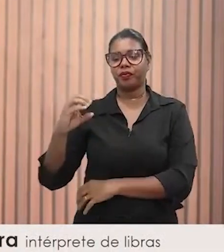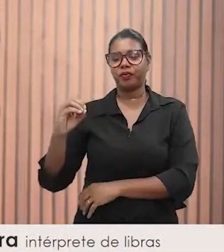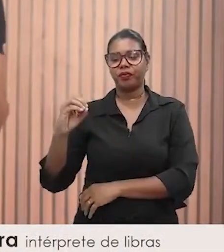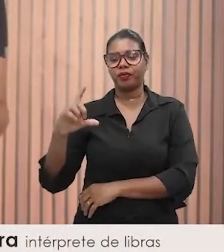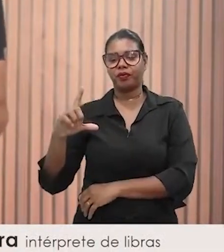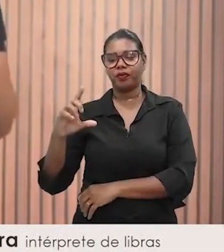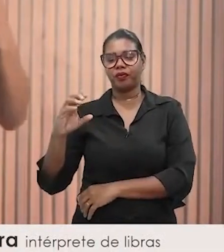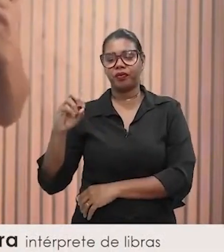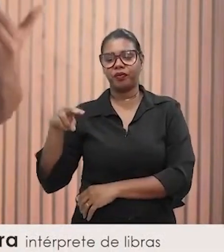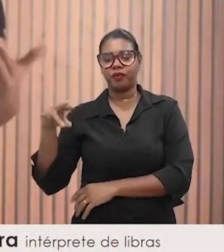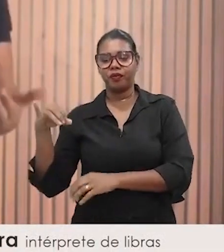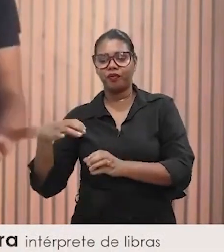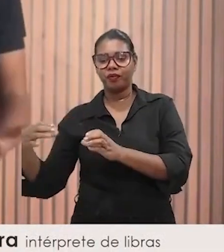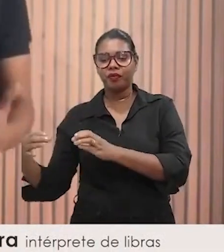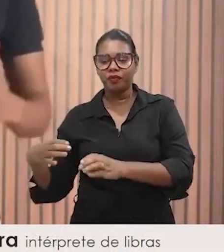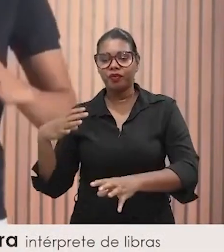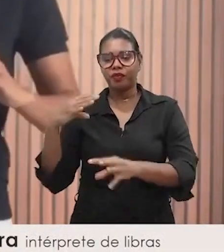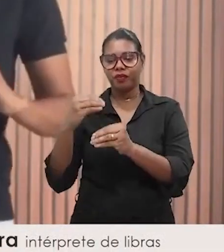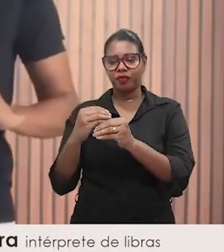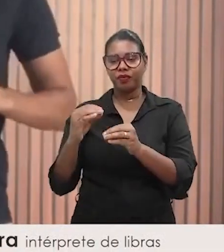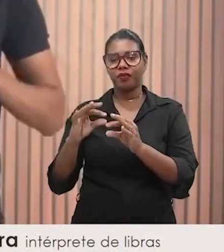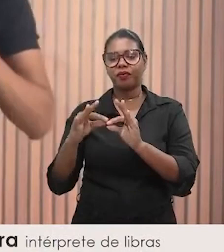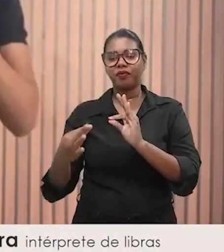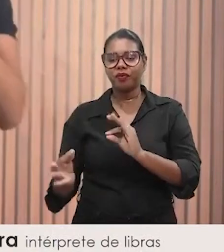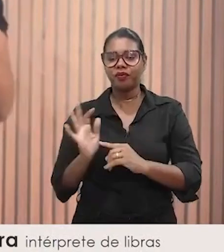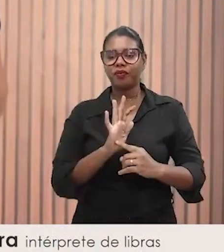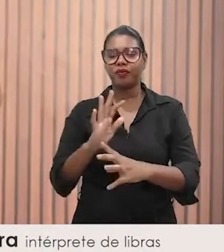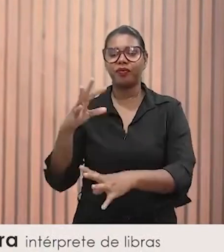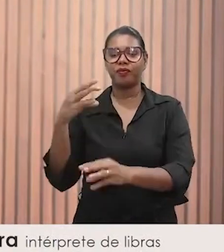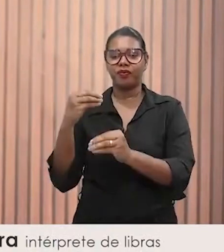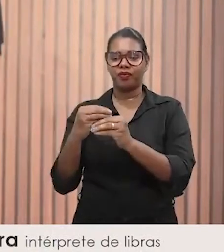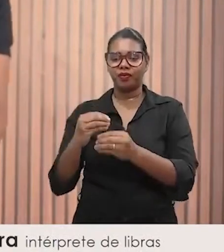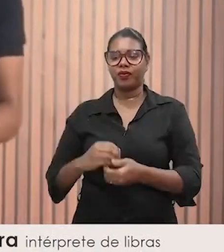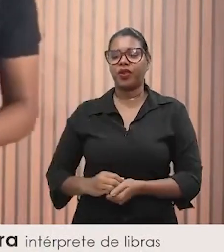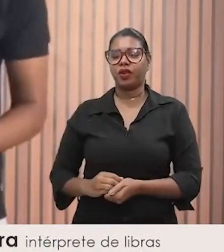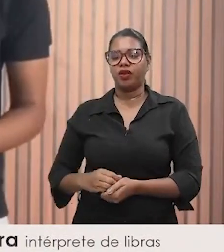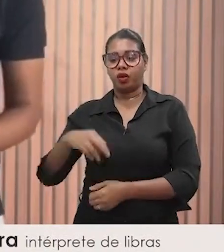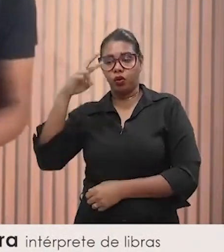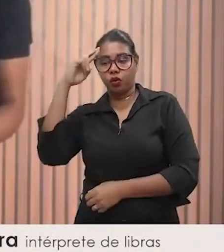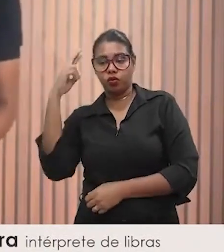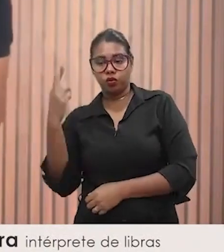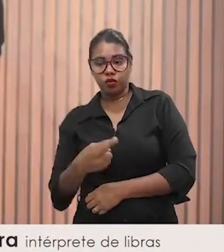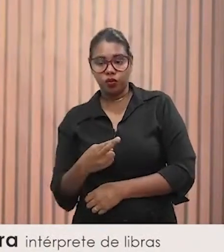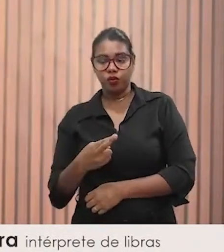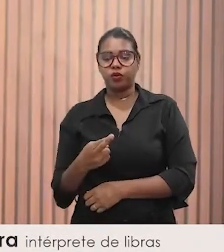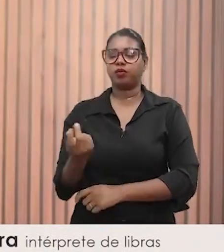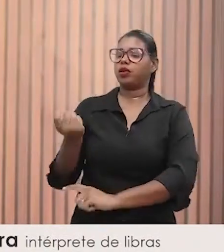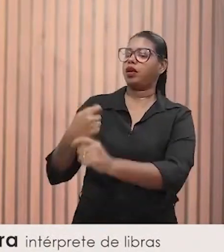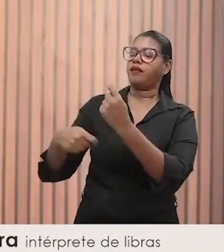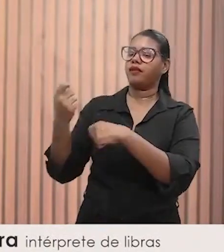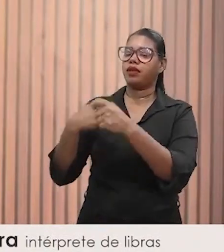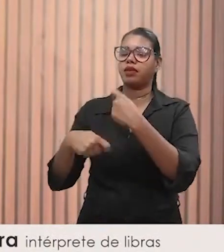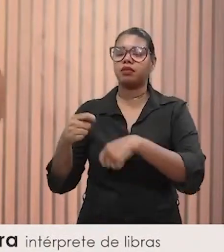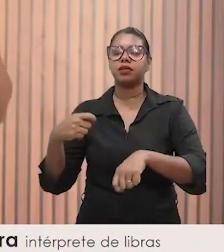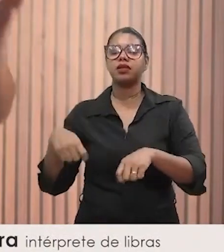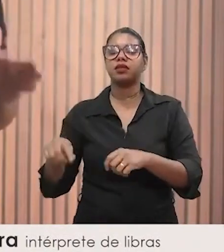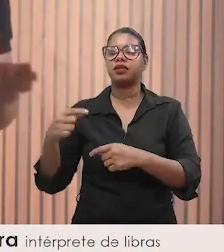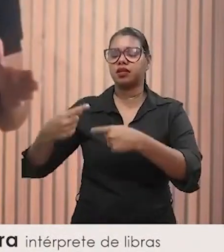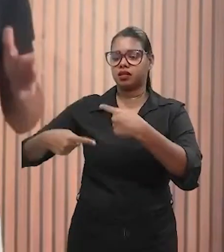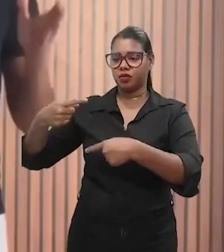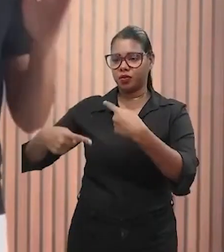um período de feitorias. Era onde nós tínhamos os feitores tomando conta da administração